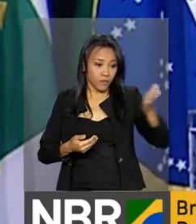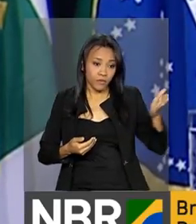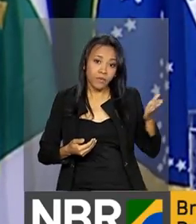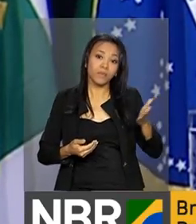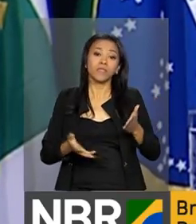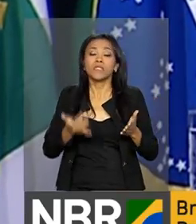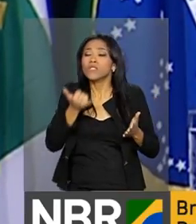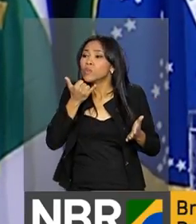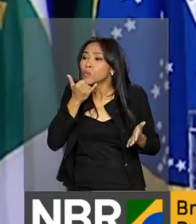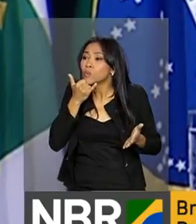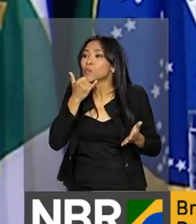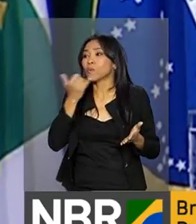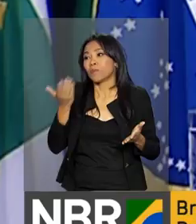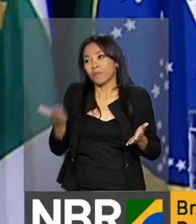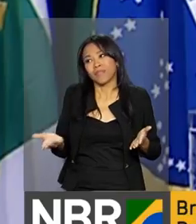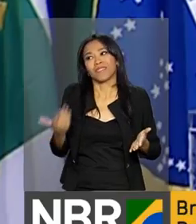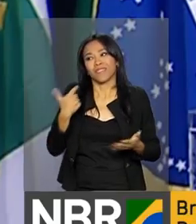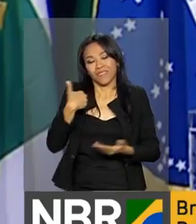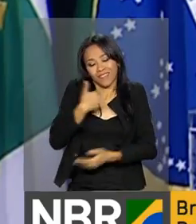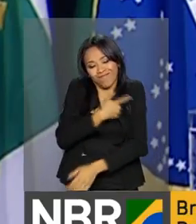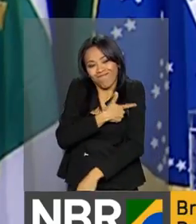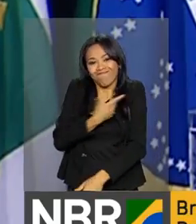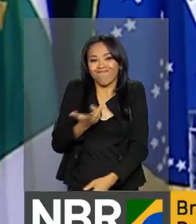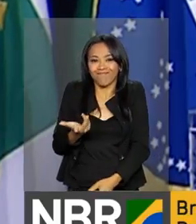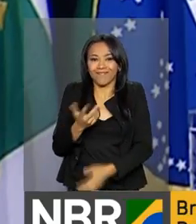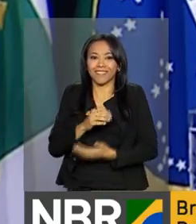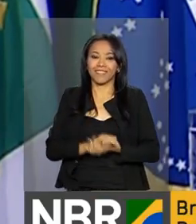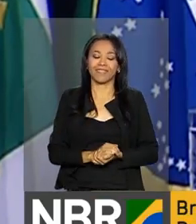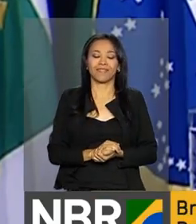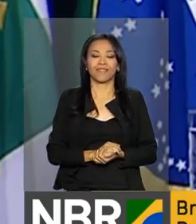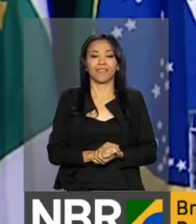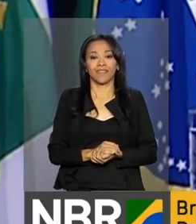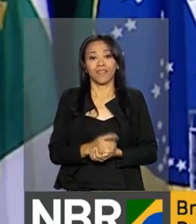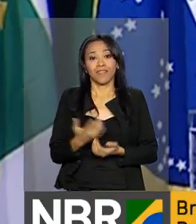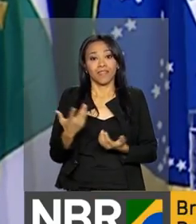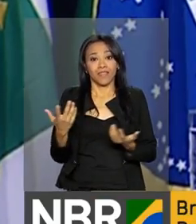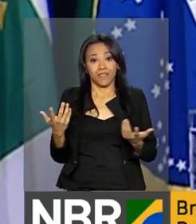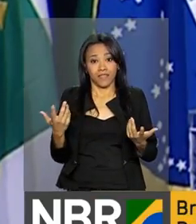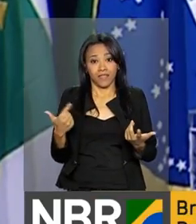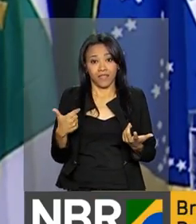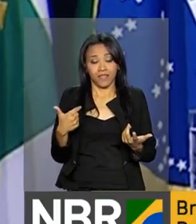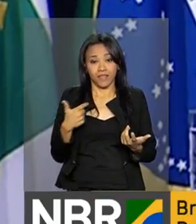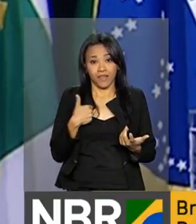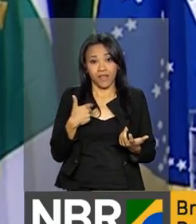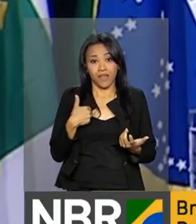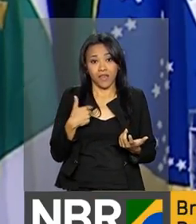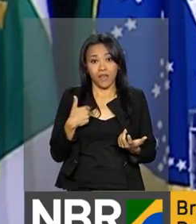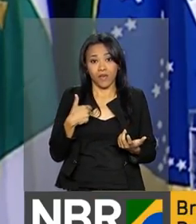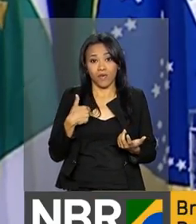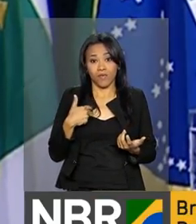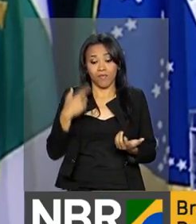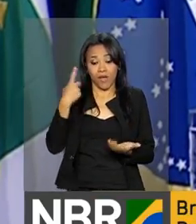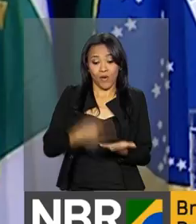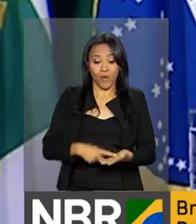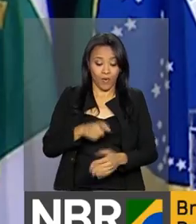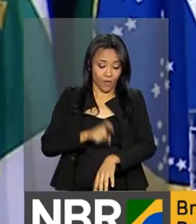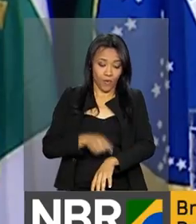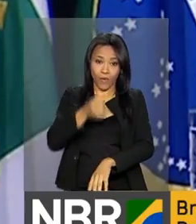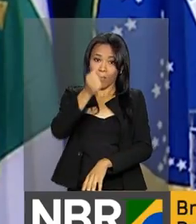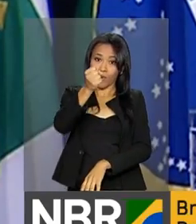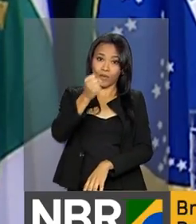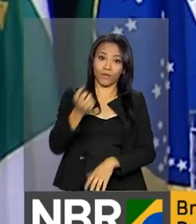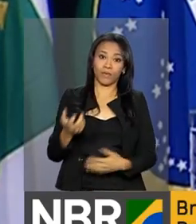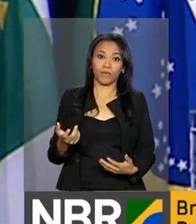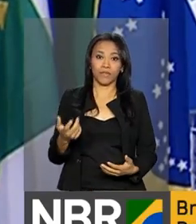doutora raquel teve uma delicadeza a ministra cármen lúcia extraordinária comigo porque marcou a posse para as 8 horas tendo em